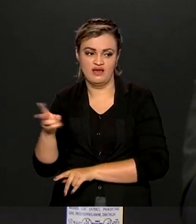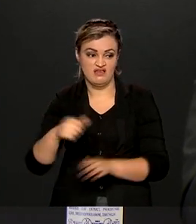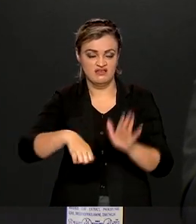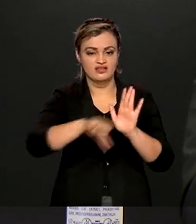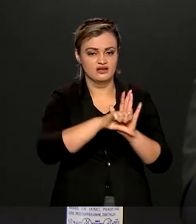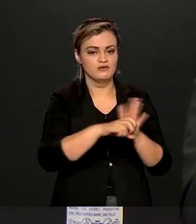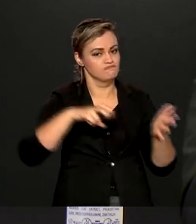crimes serão punidos.